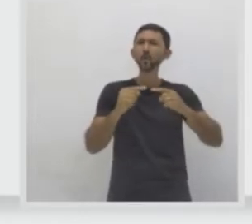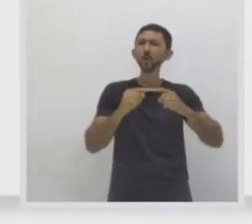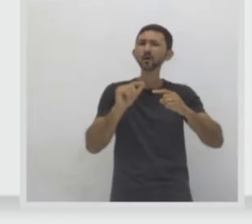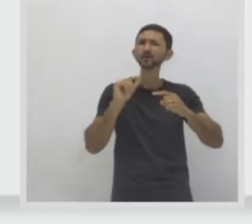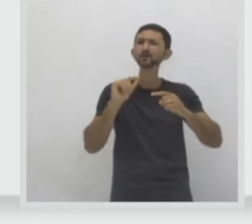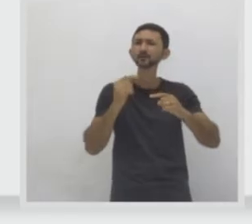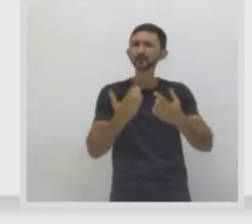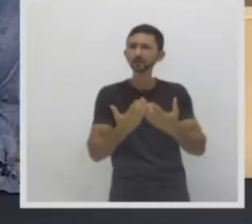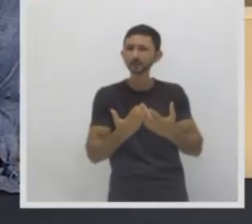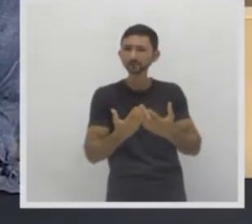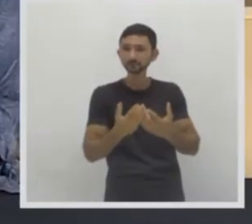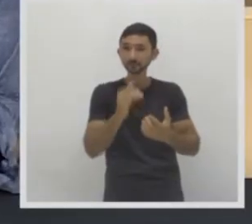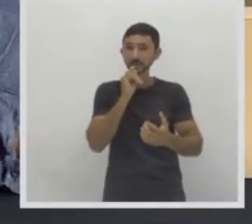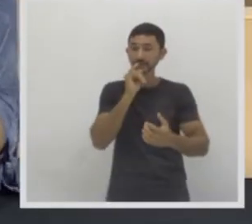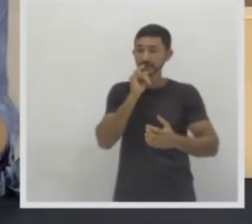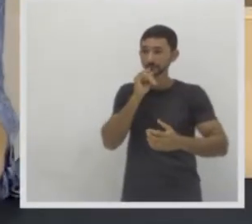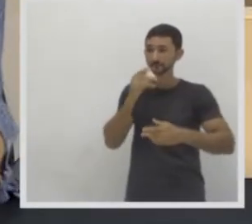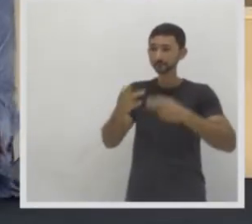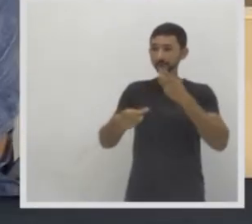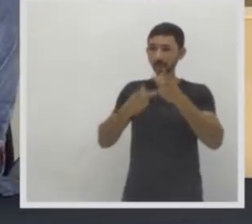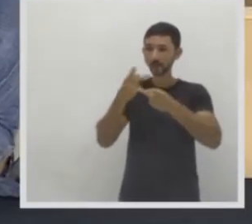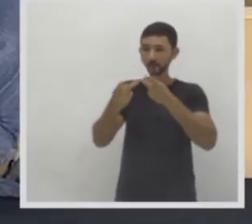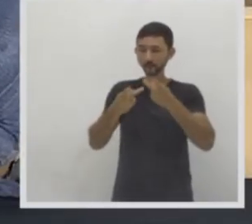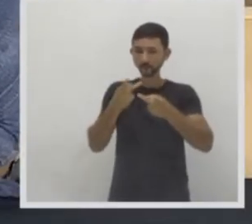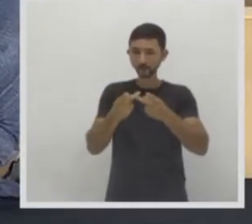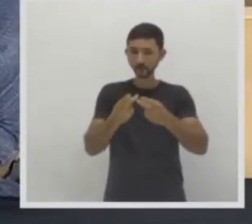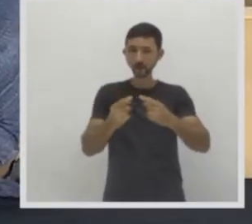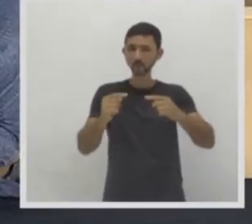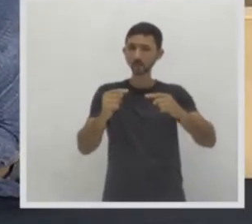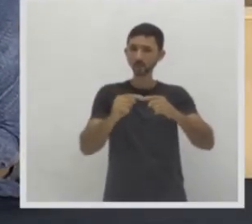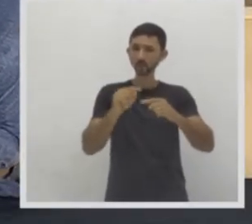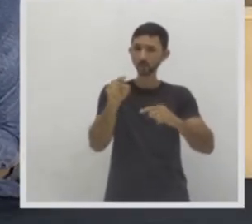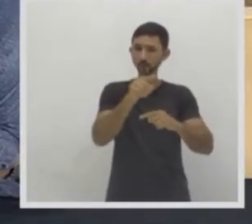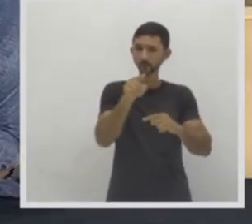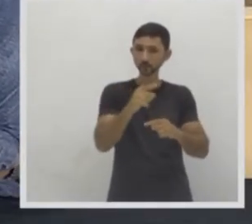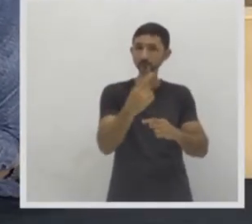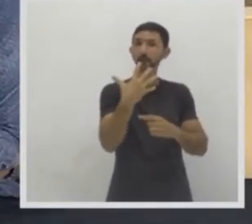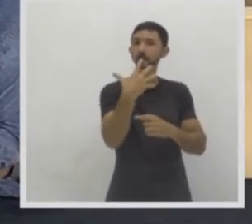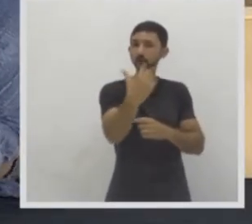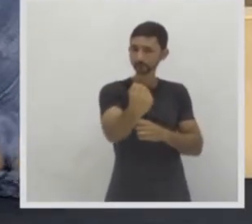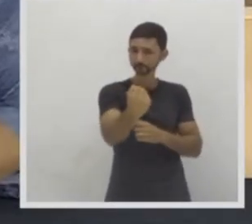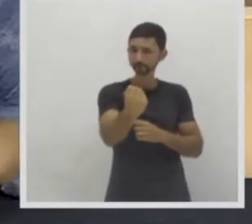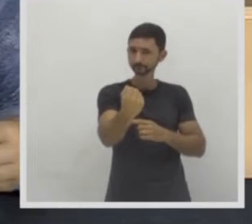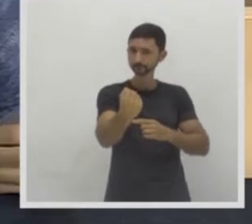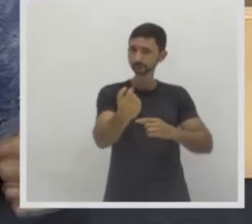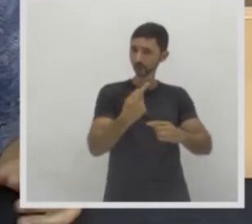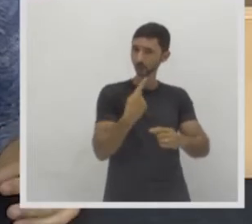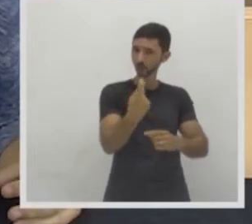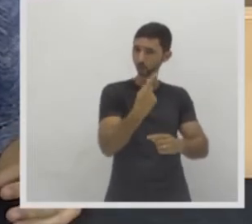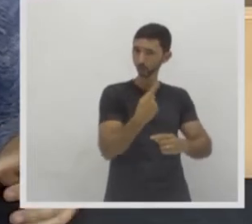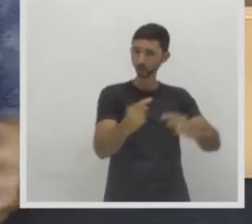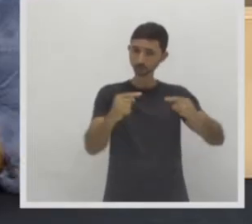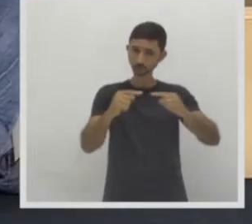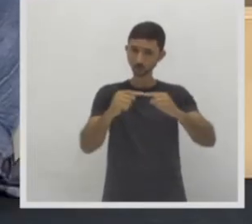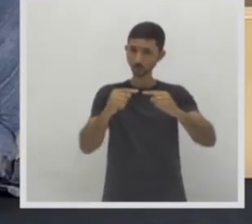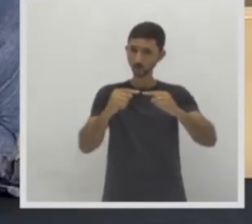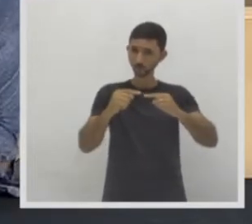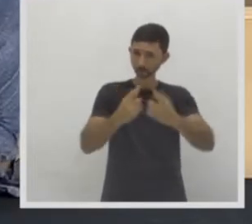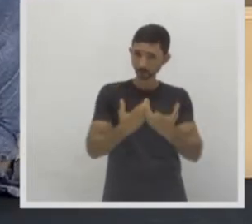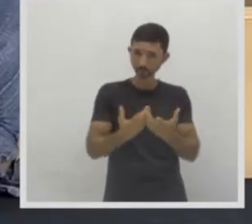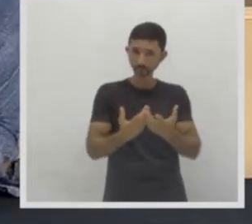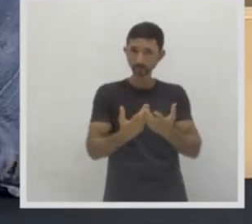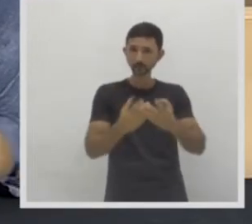concordar? Se eu falo uma coisa e você está de acordo, nós concordamos. A estrutura da linguagem